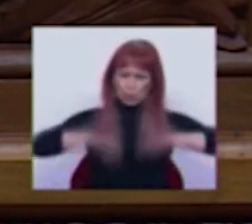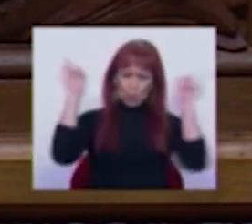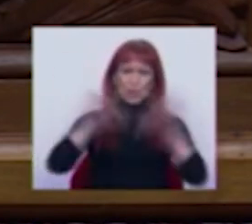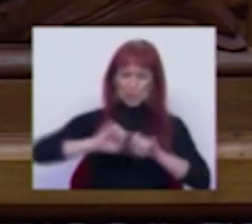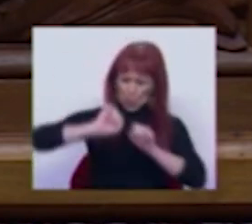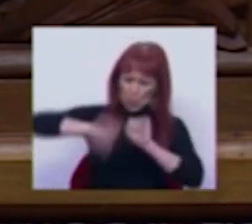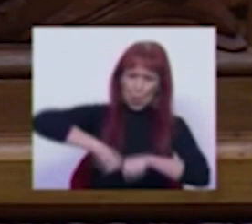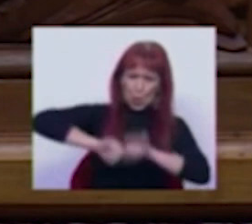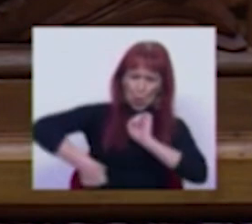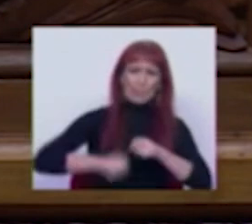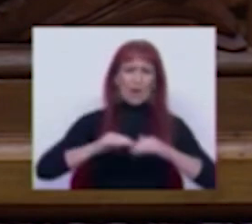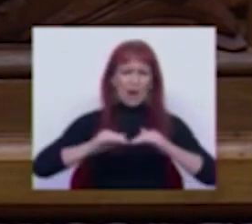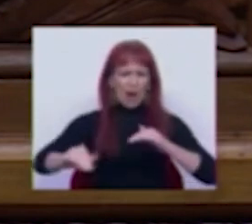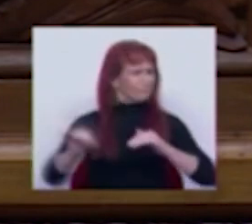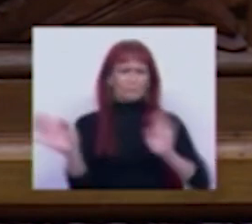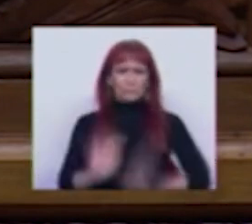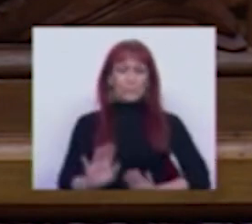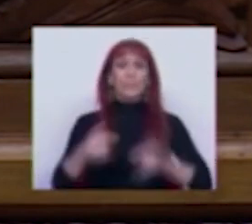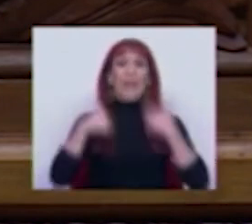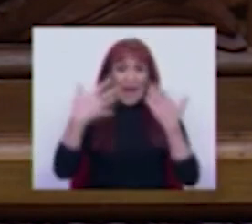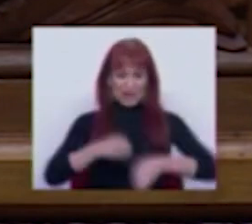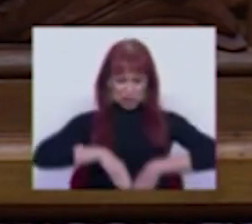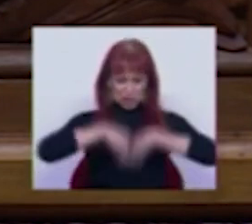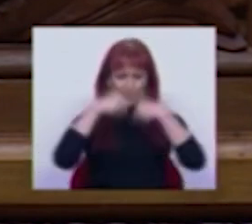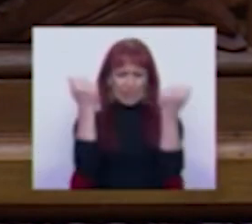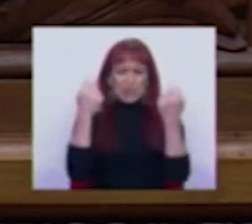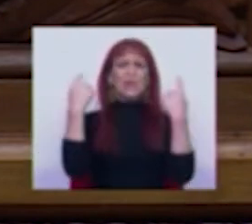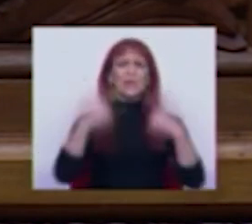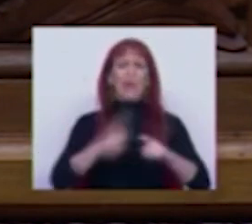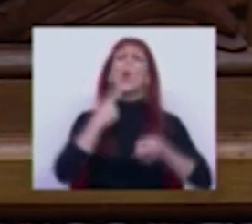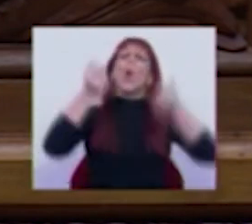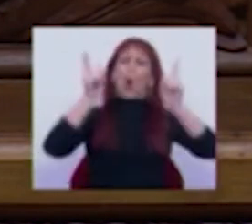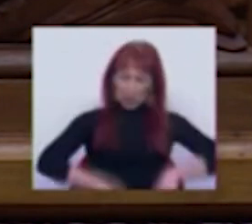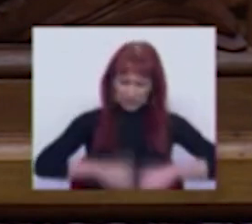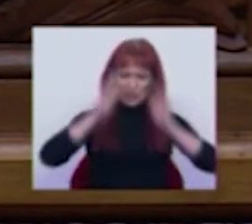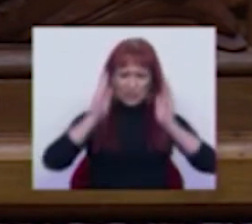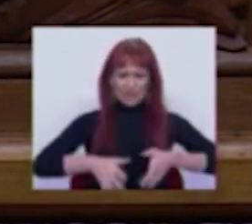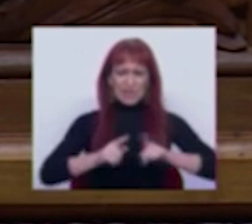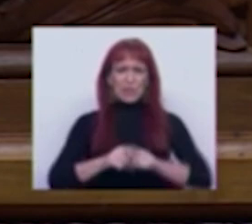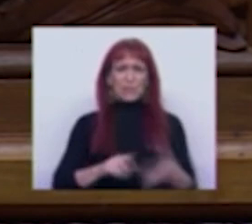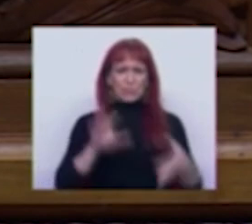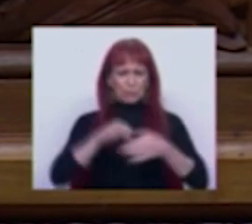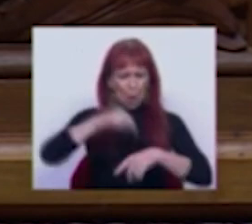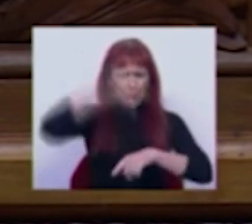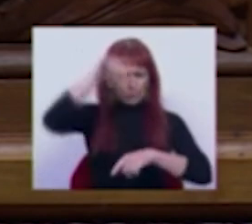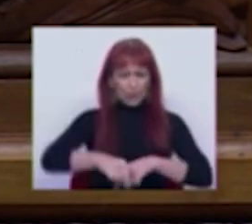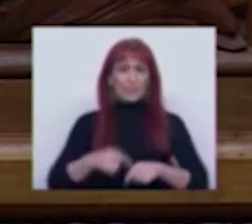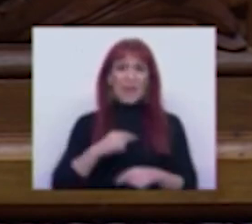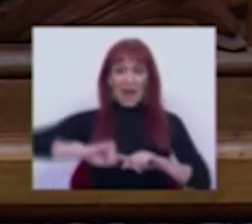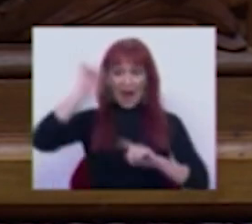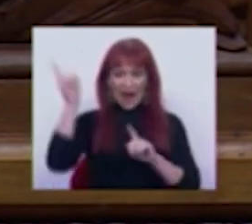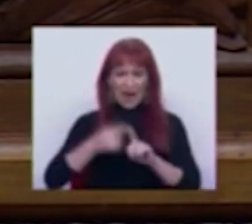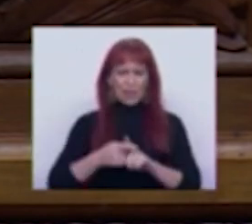que rompe a estagnação. E é este espírito que tem de voltar com prontidão. Este